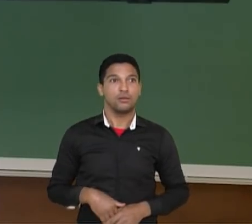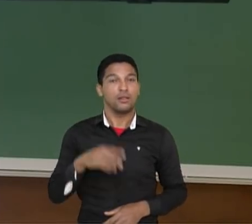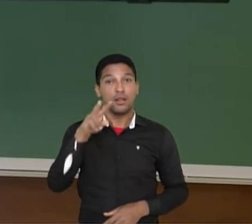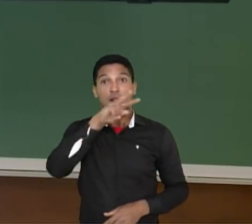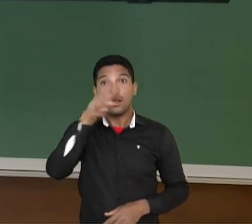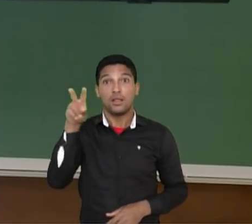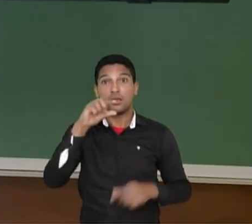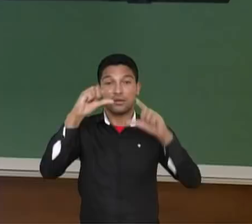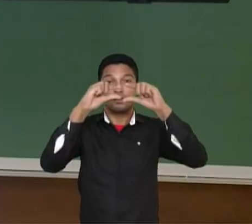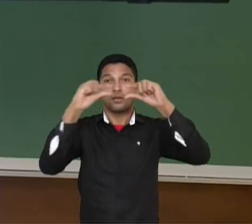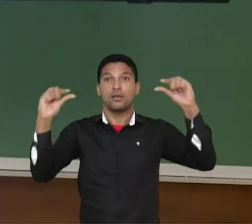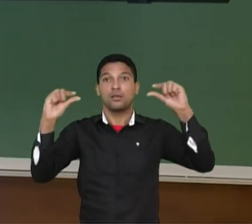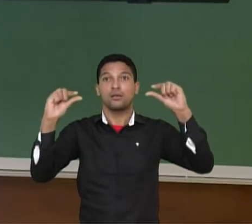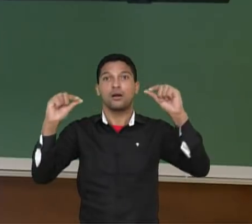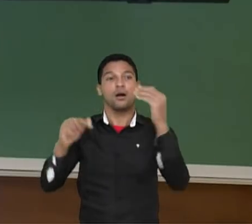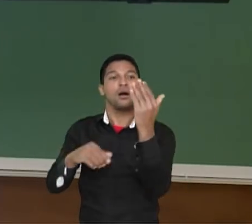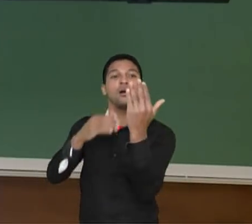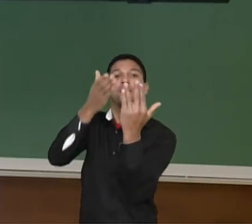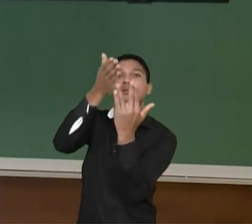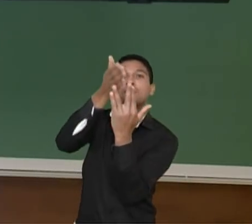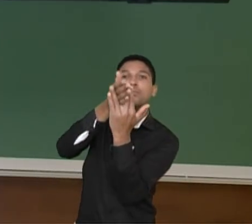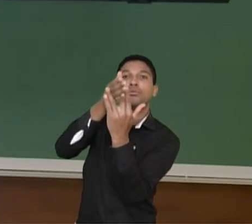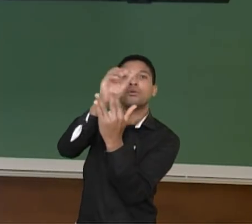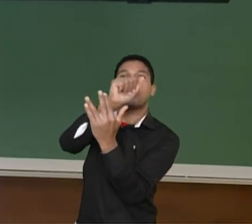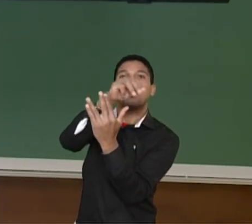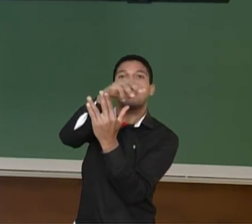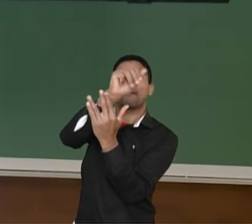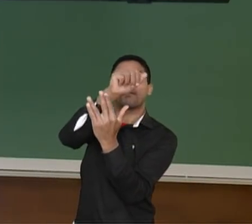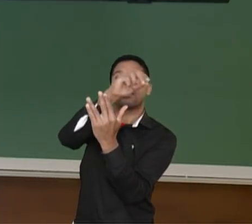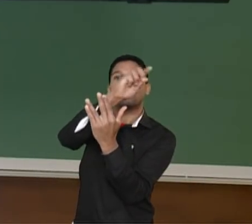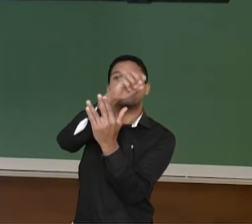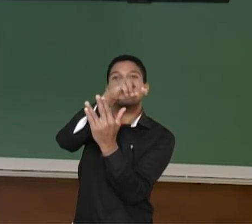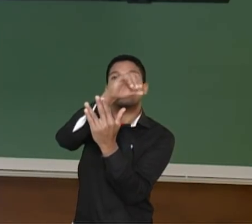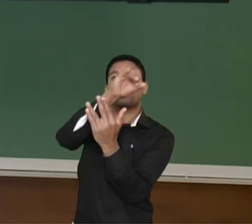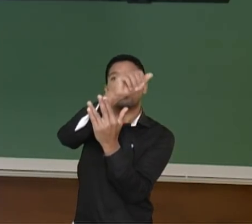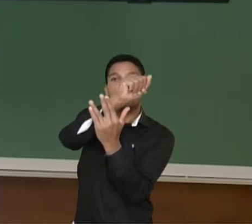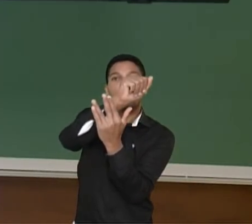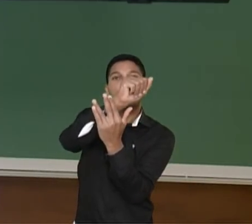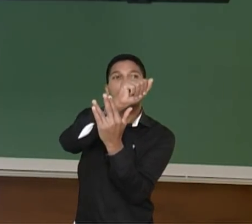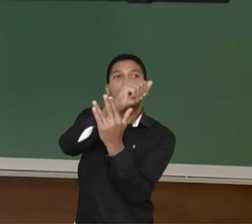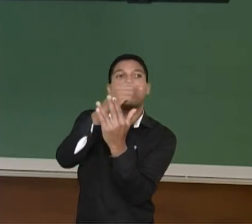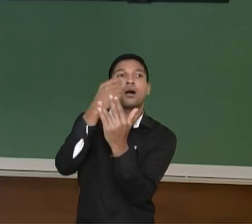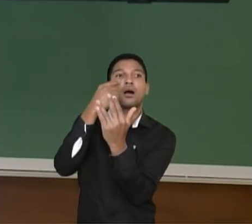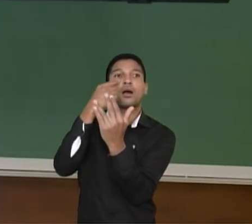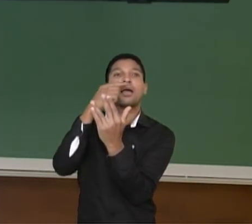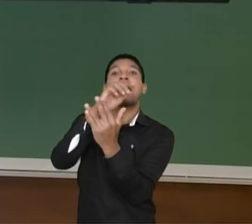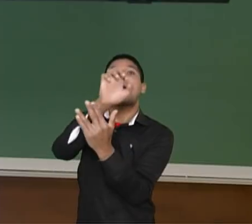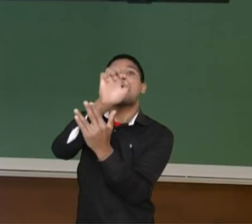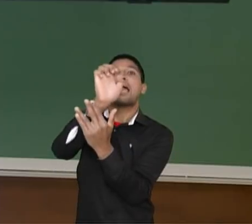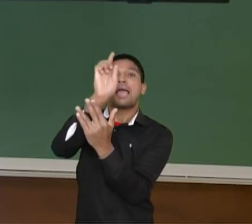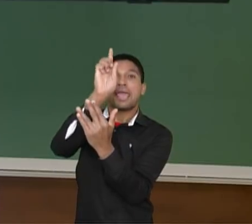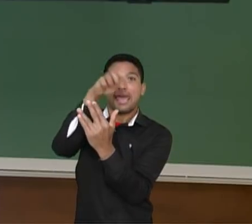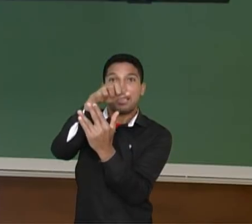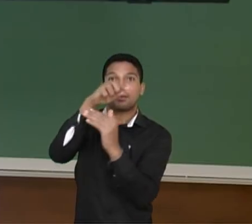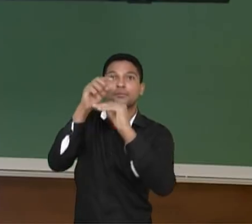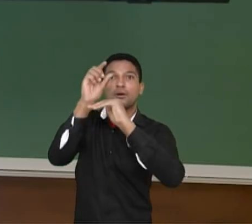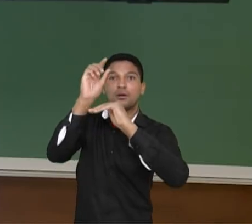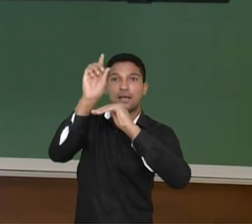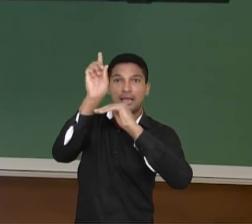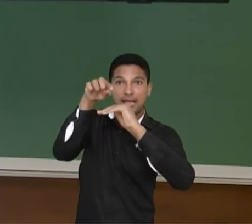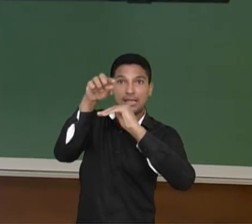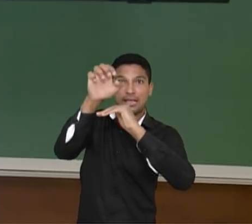considerada celeiro do mundo porque é um grande ecossistema. Então, repare que eu tenho a presença de dois verbos